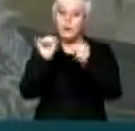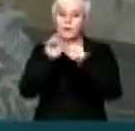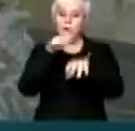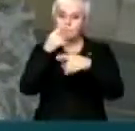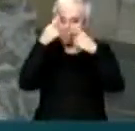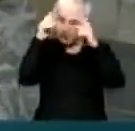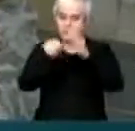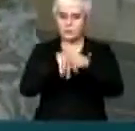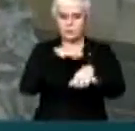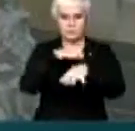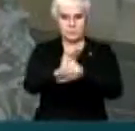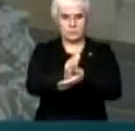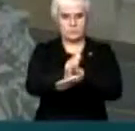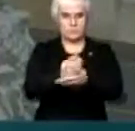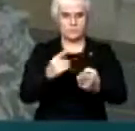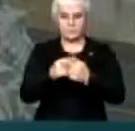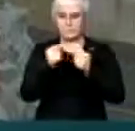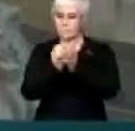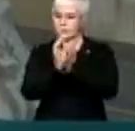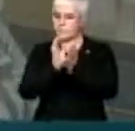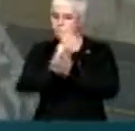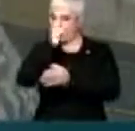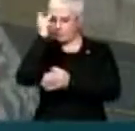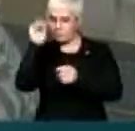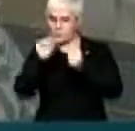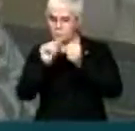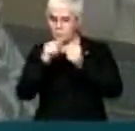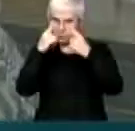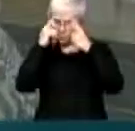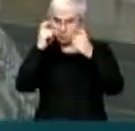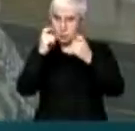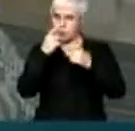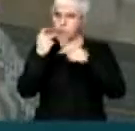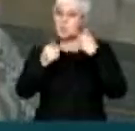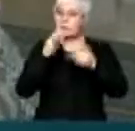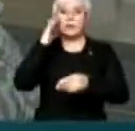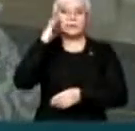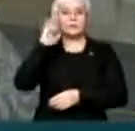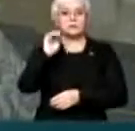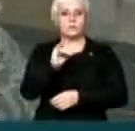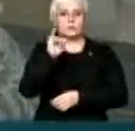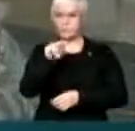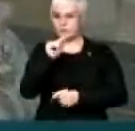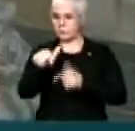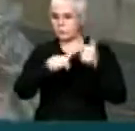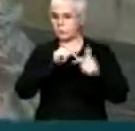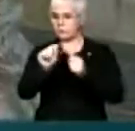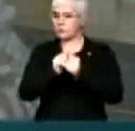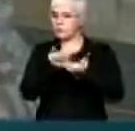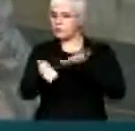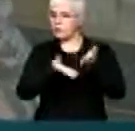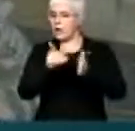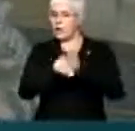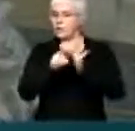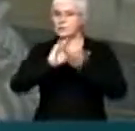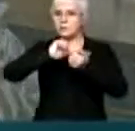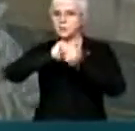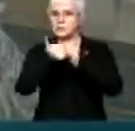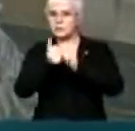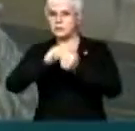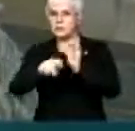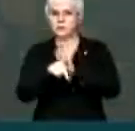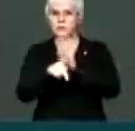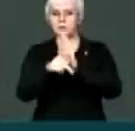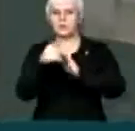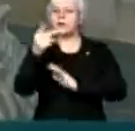eles entenderam que, se você não trabalha os conteúdos ideológicos do ponto de vista do machismo, que o